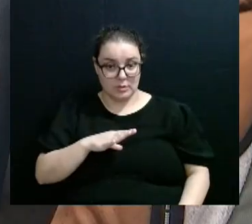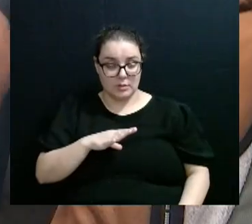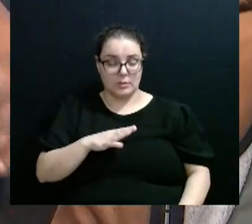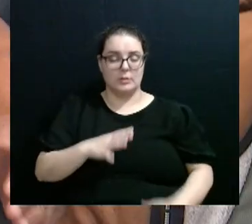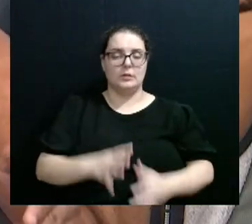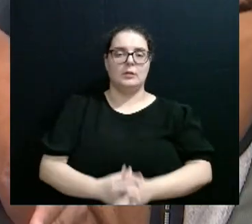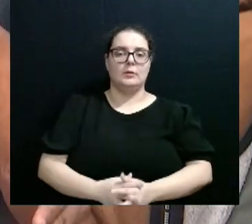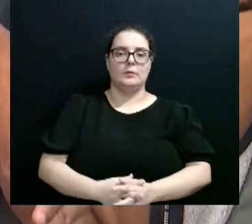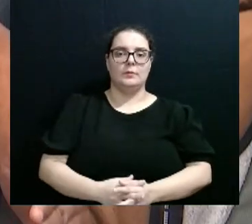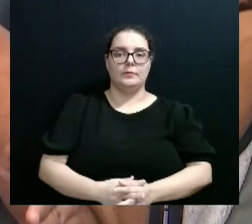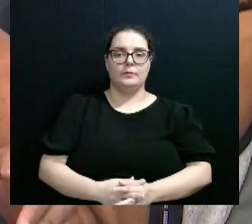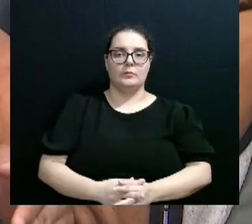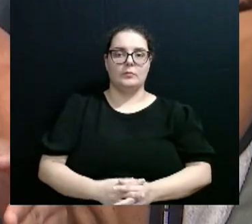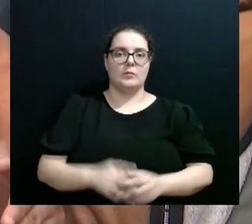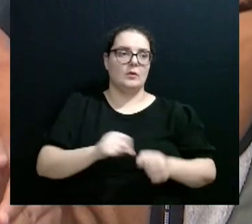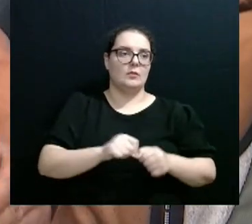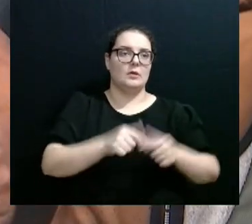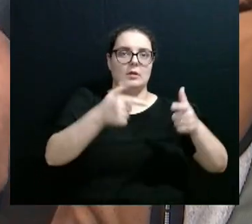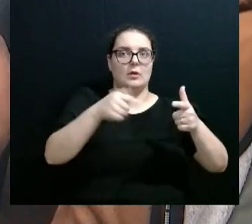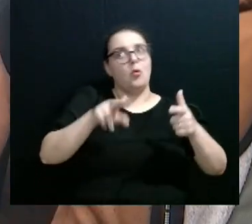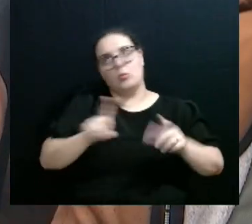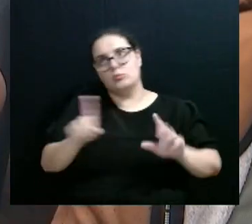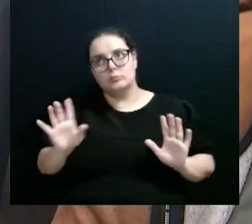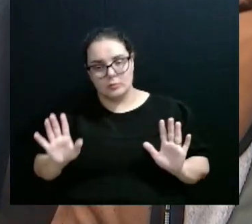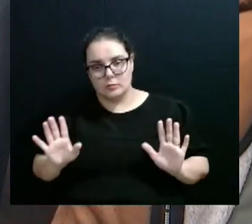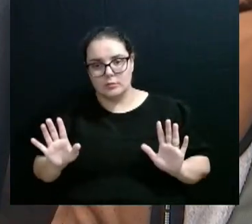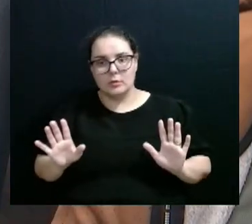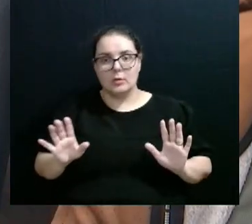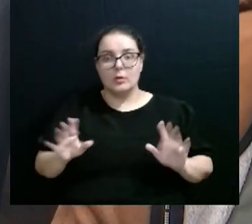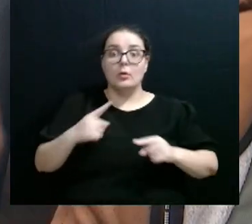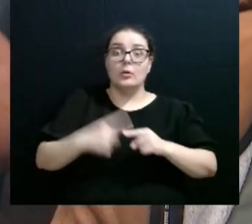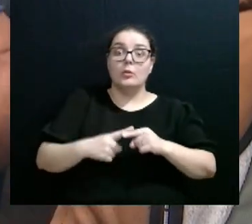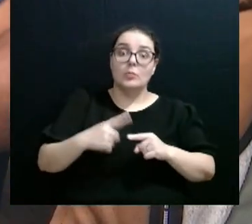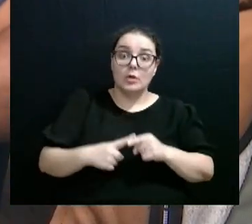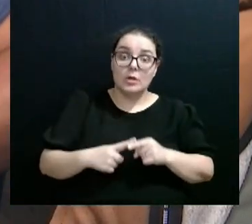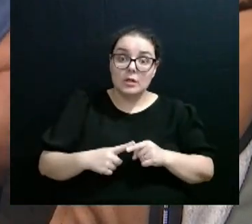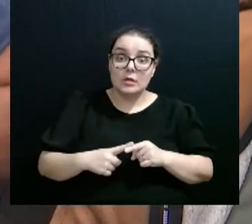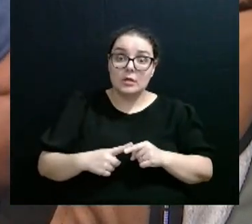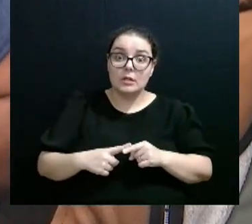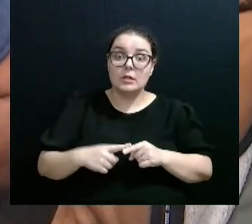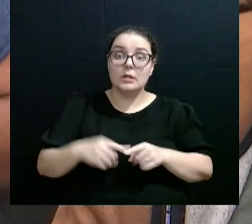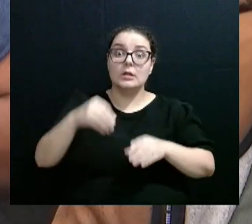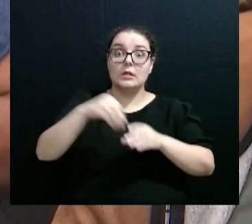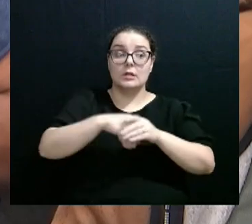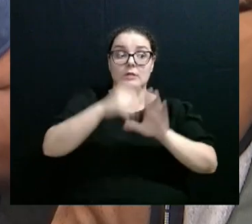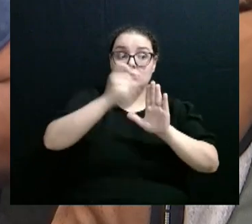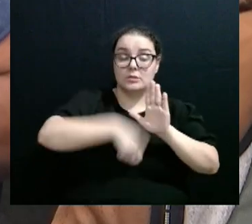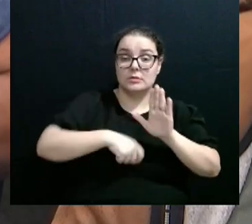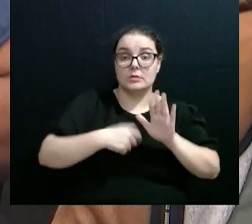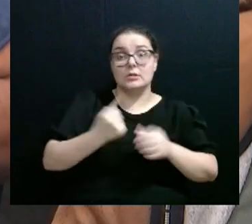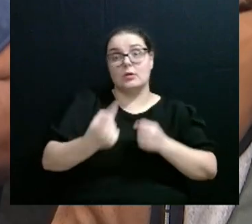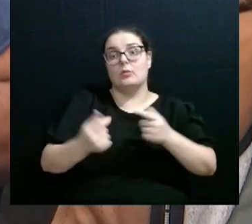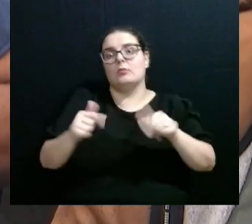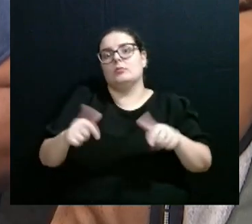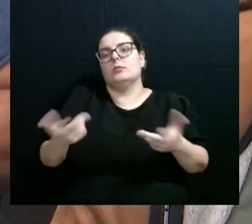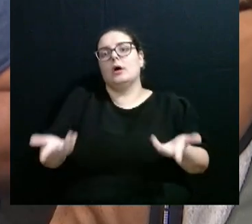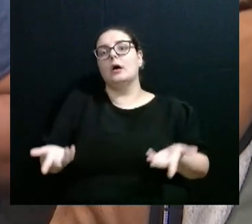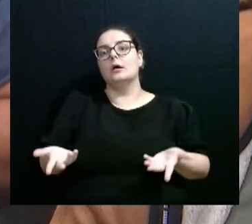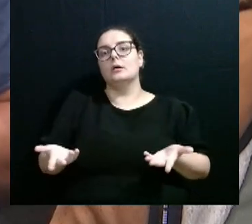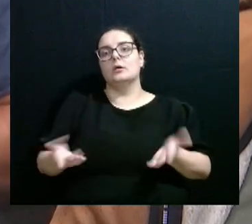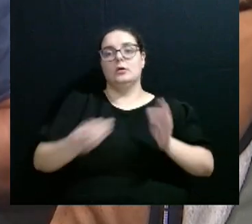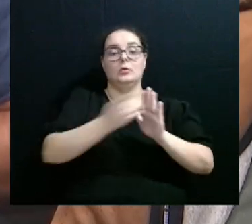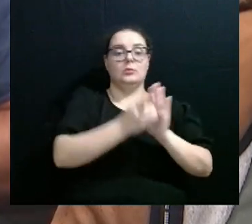comete excesso ou não comete, porque isso deve ter que estar devidamente registrado em algum lugar. O decreto da